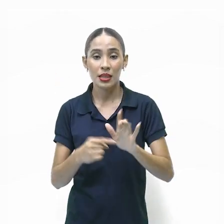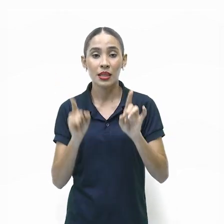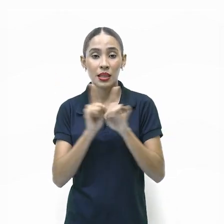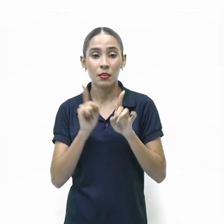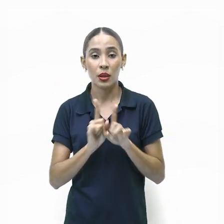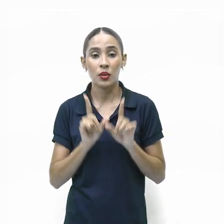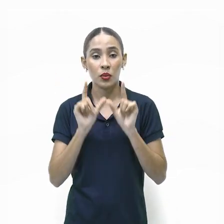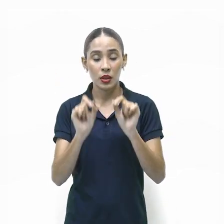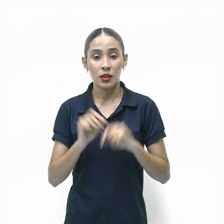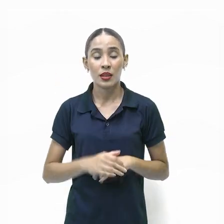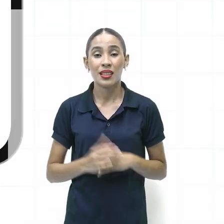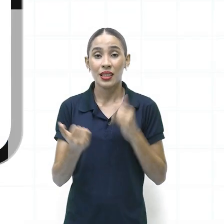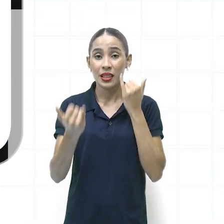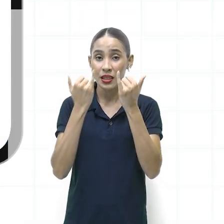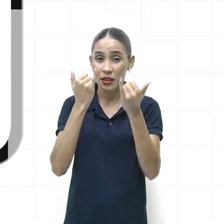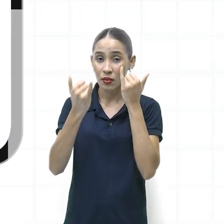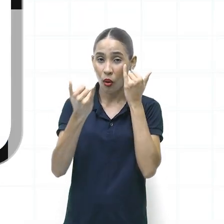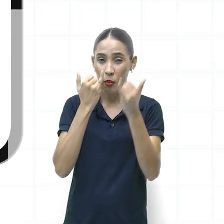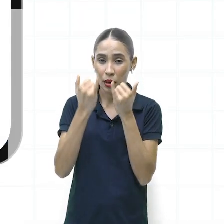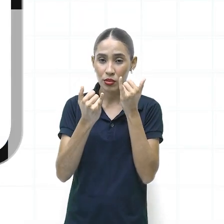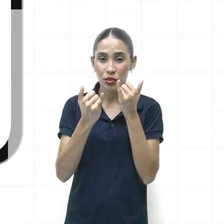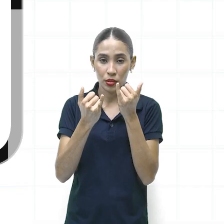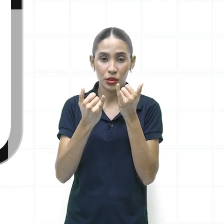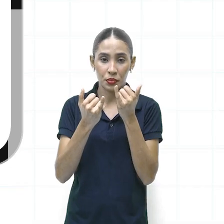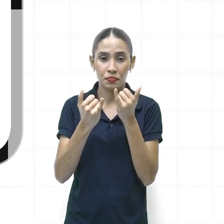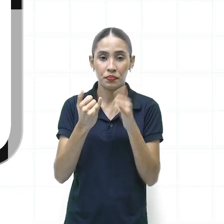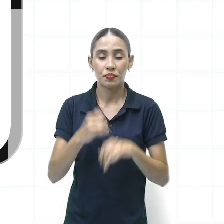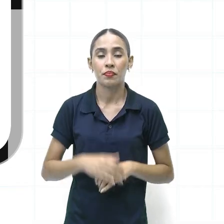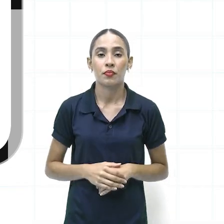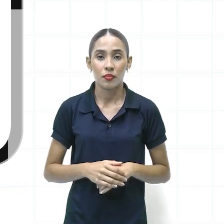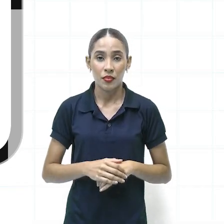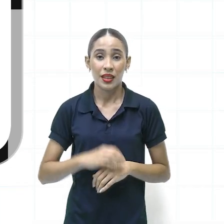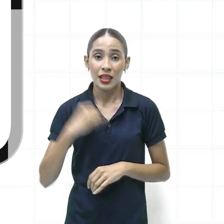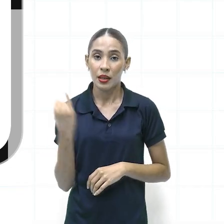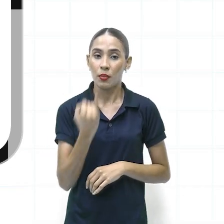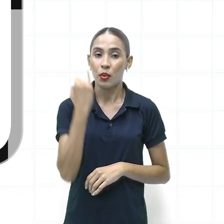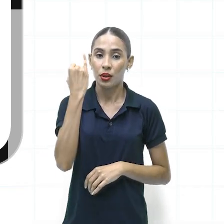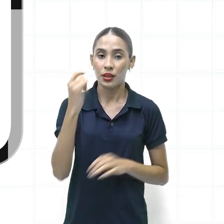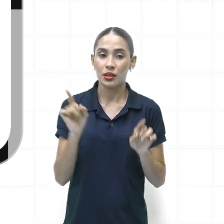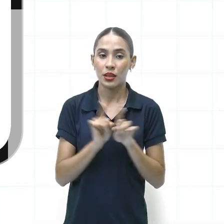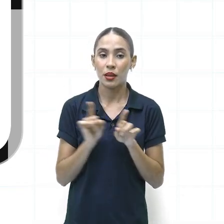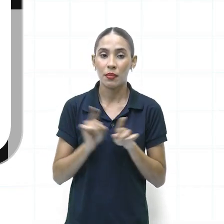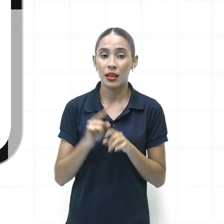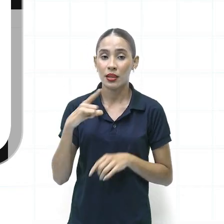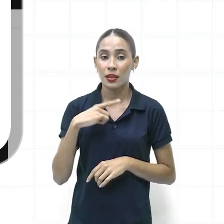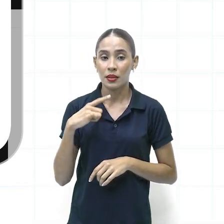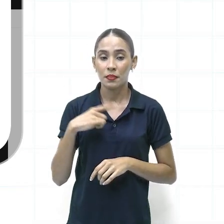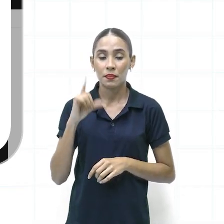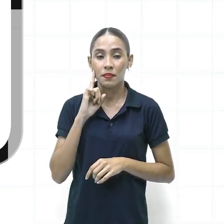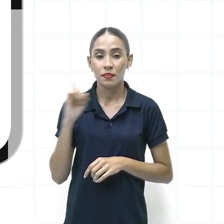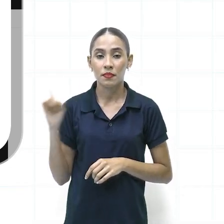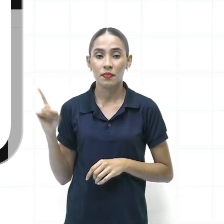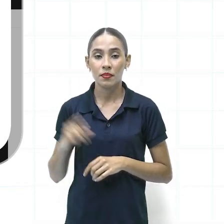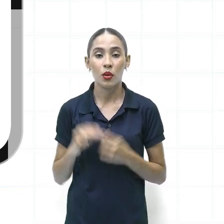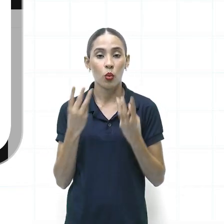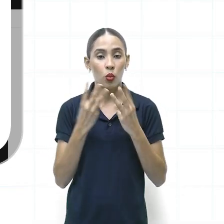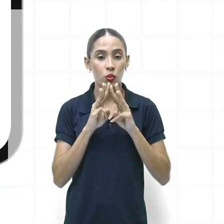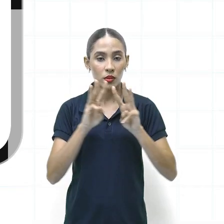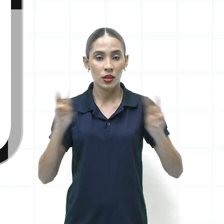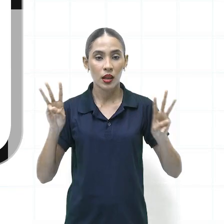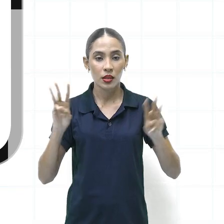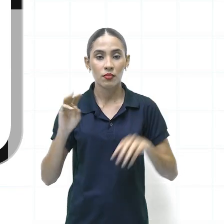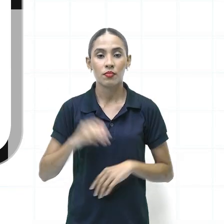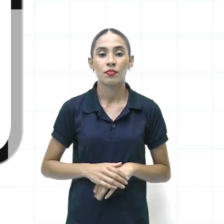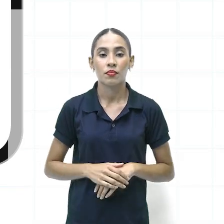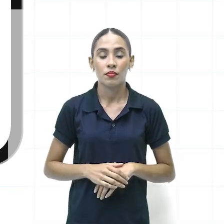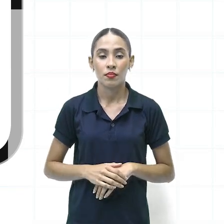vocês dados bem atuais e bem importantes, né? A gente tem aqui, ó, o site da Fundação